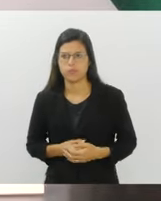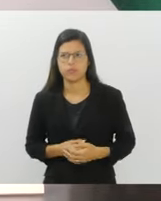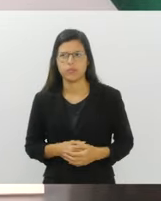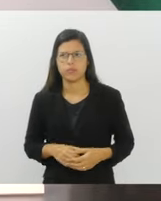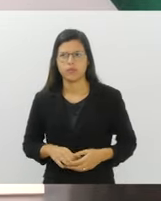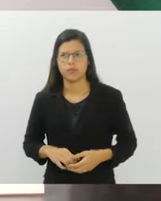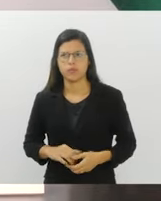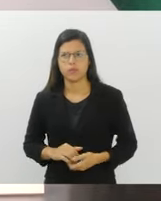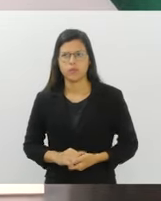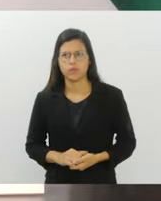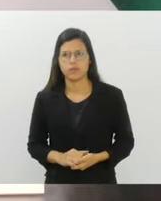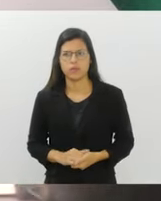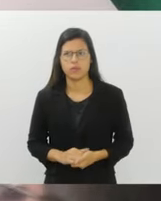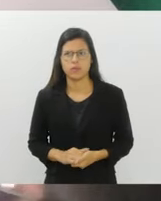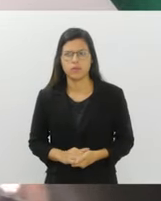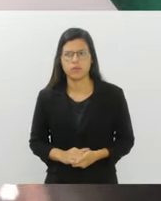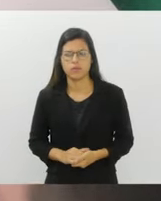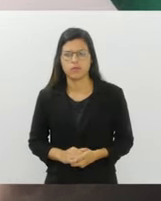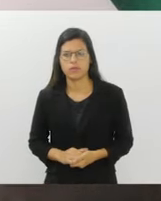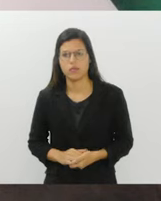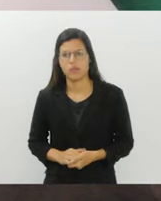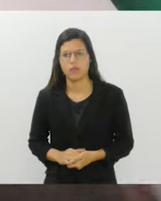aqui à disposição